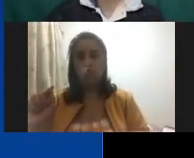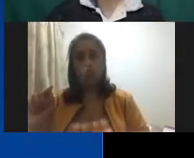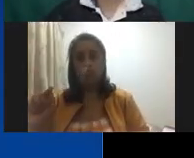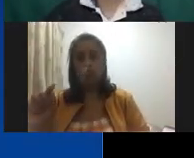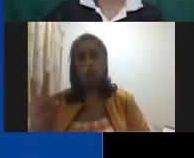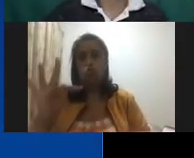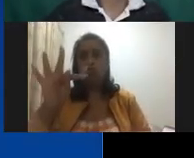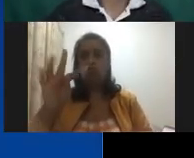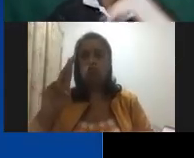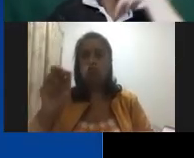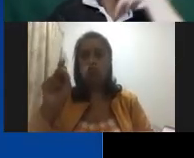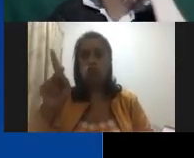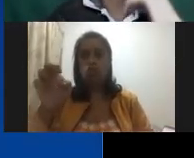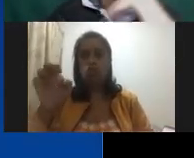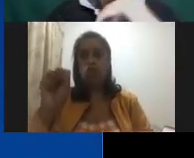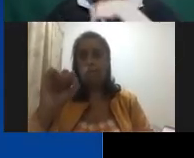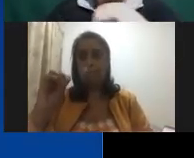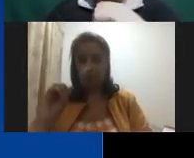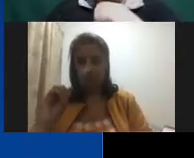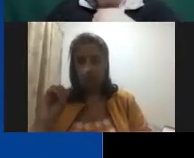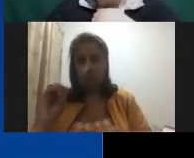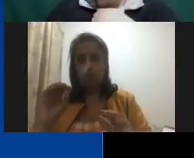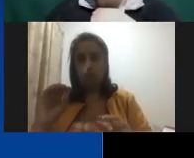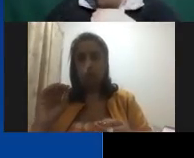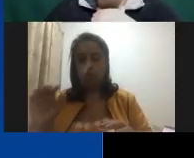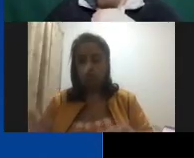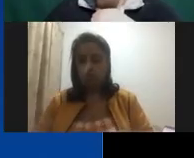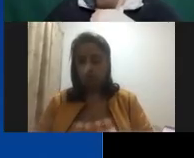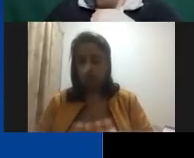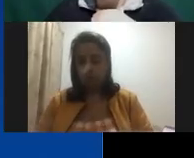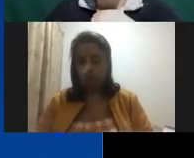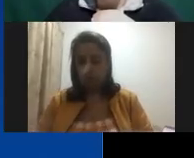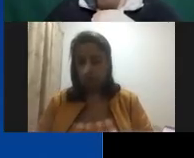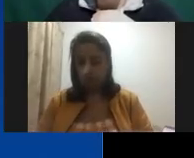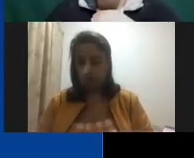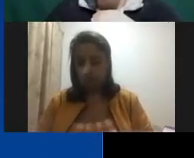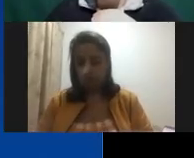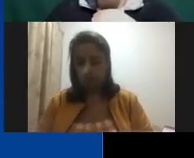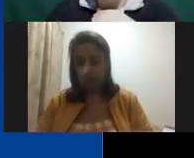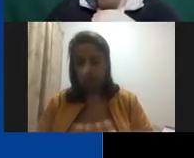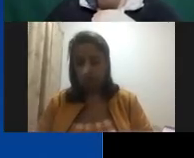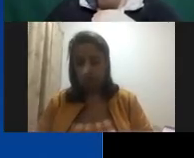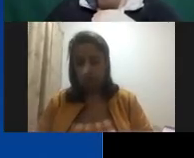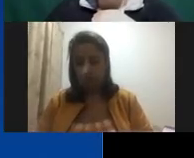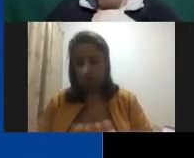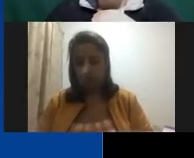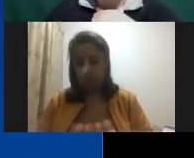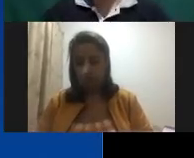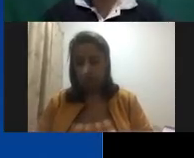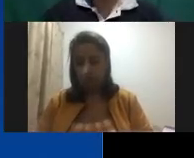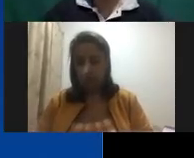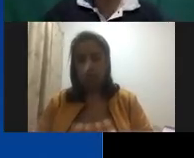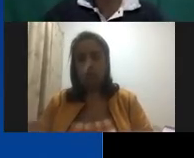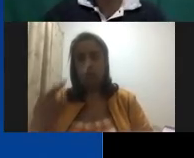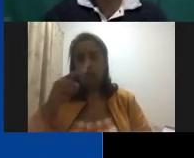que seriam os suboccipitais, são esses músculos da base da nuca aqui, ó. Então, voltando aqui um pouco, ó, esses aqui seriam músculos mais